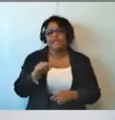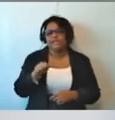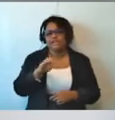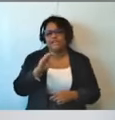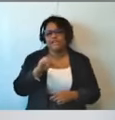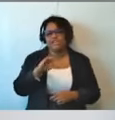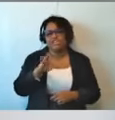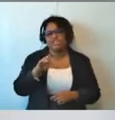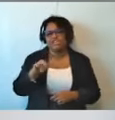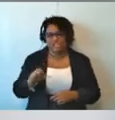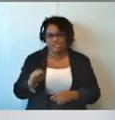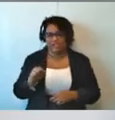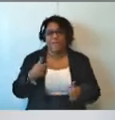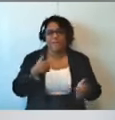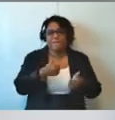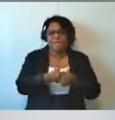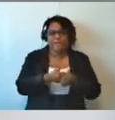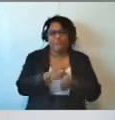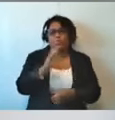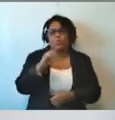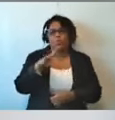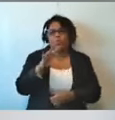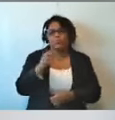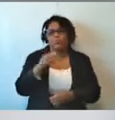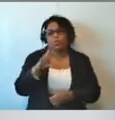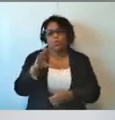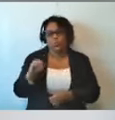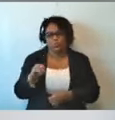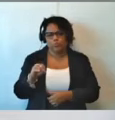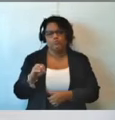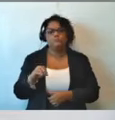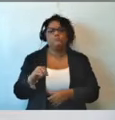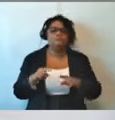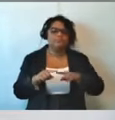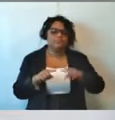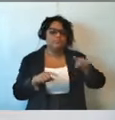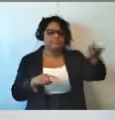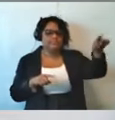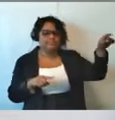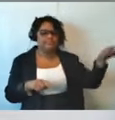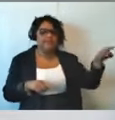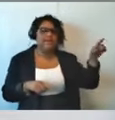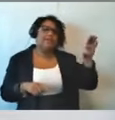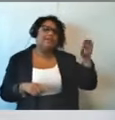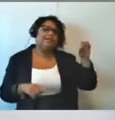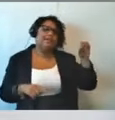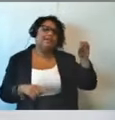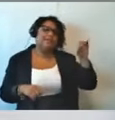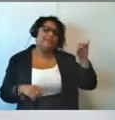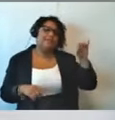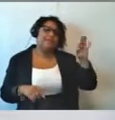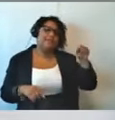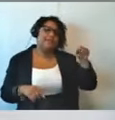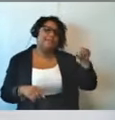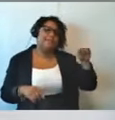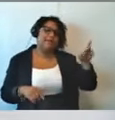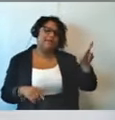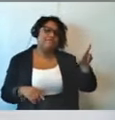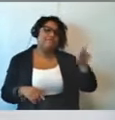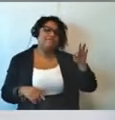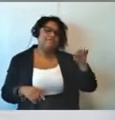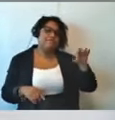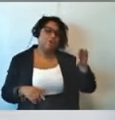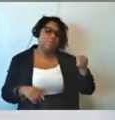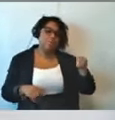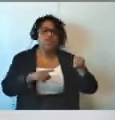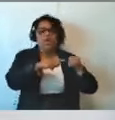do viaduto do Itamar Franco ali, vai até ali onde tem aquela secretaria, negócio de juizado especial, onde tem a